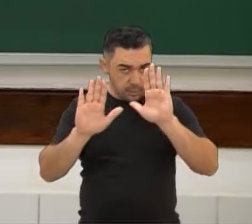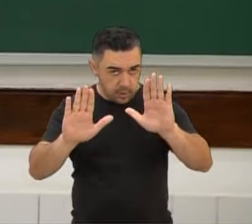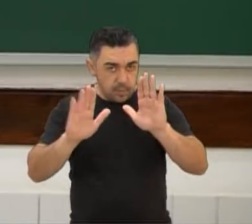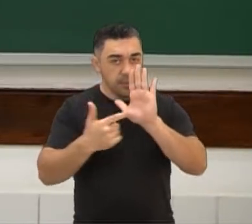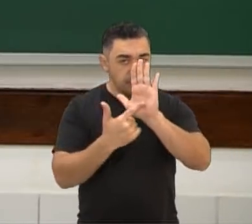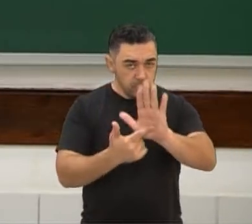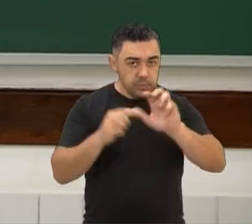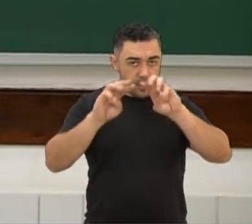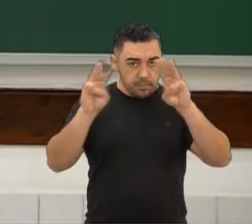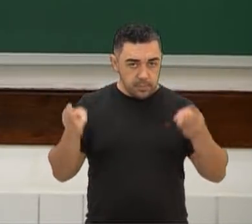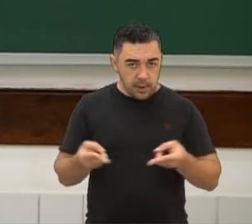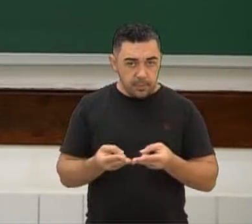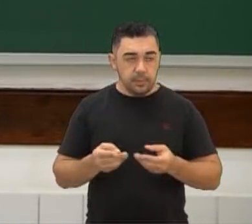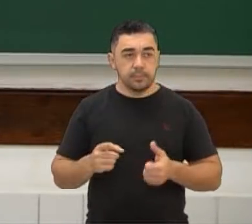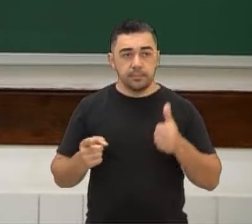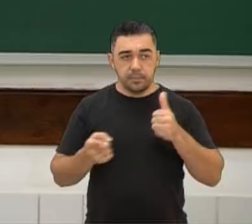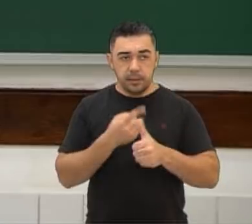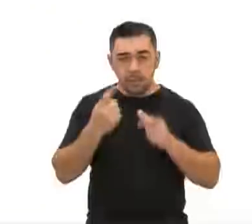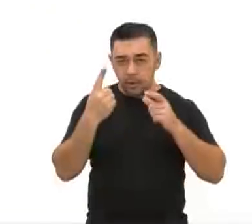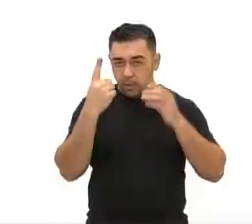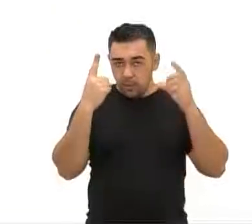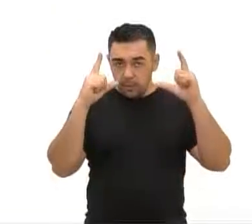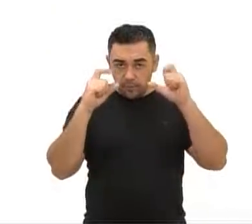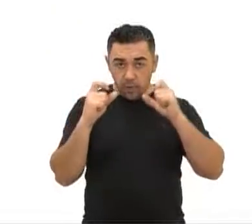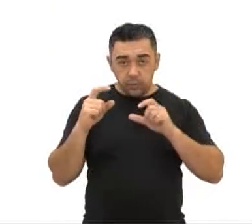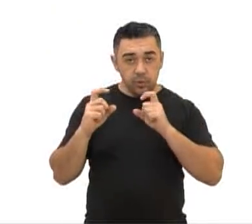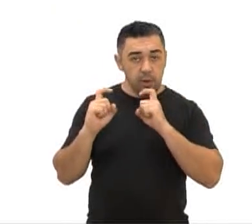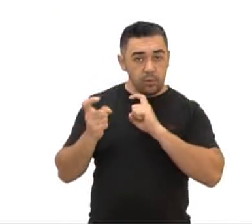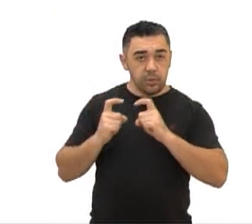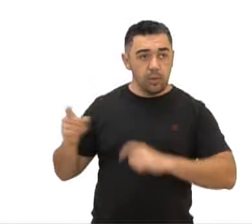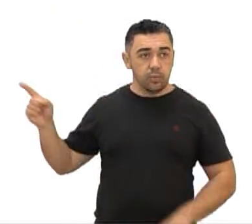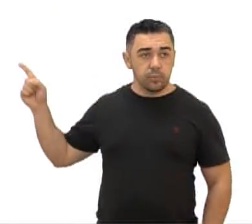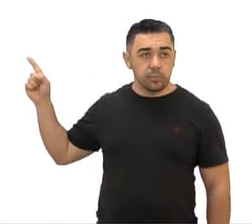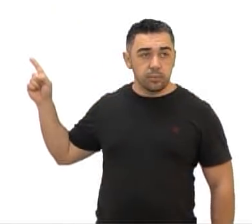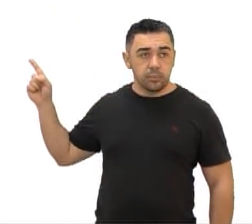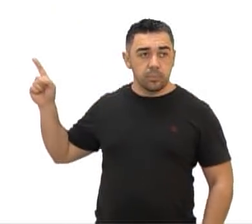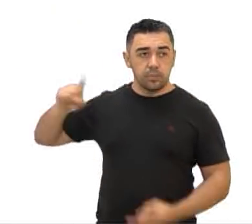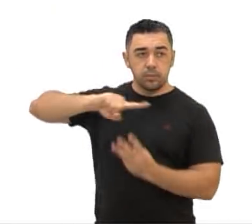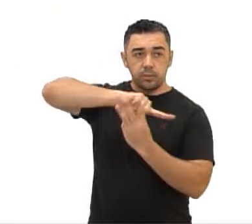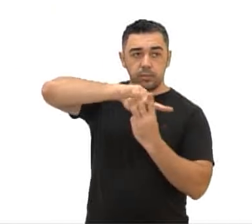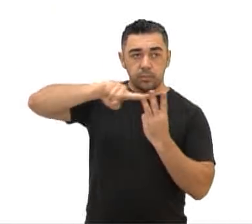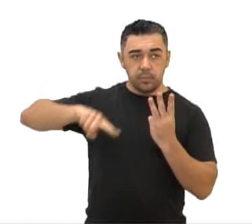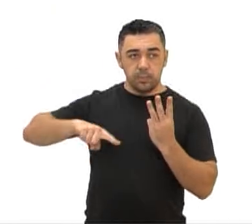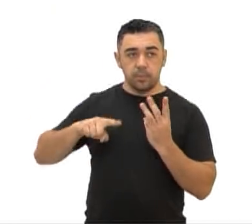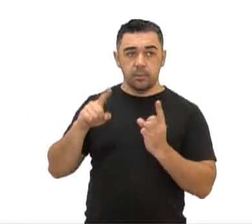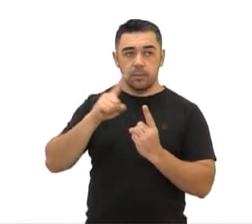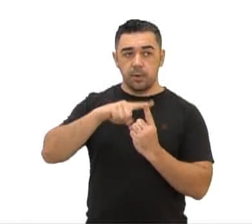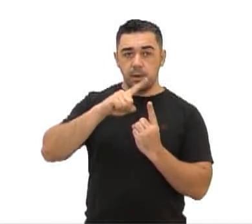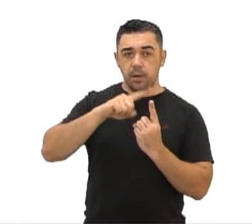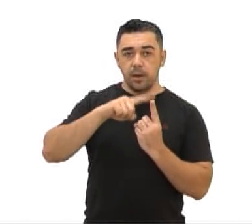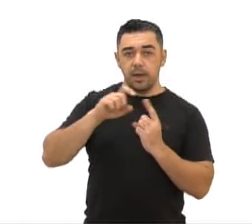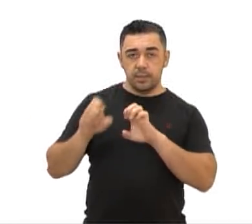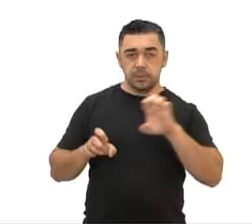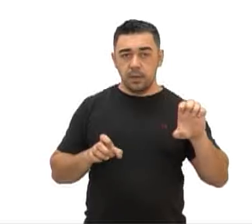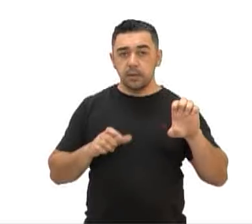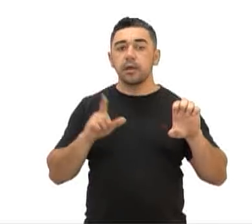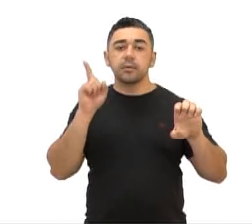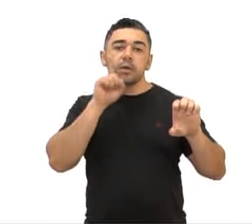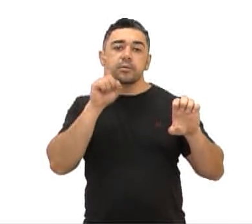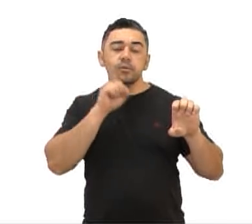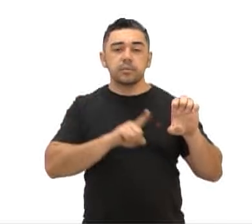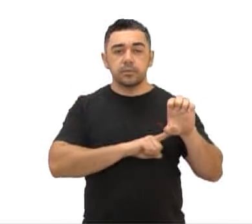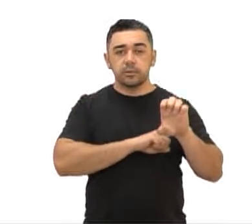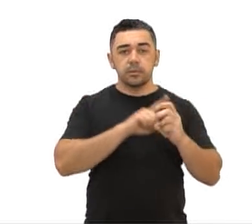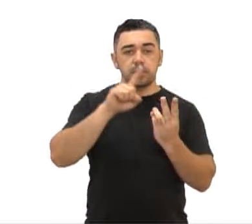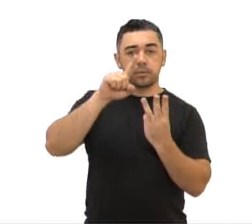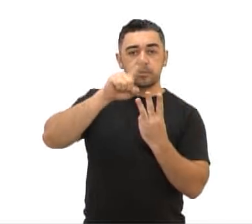mapa. Vamos lá. Primeiro, foto oficial da reunião. E aí você tem os 3 líderes. Winston Churchill à esquerda, ao